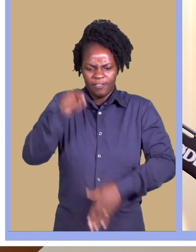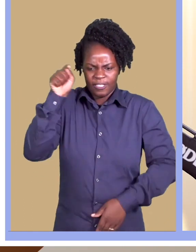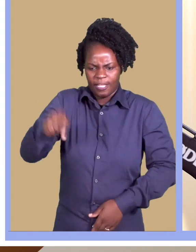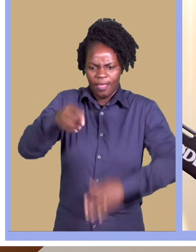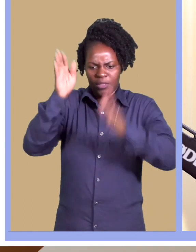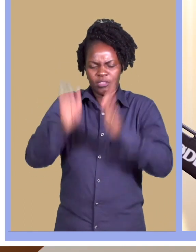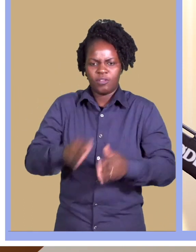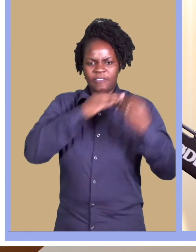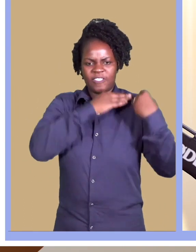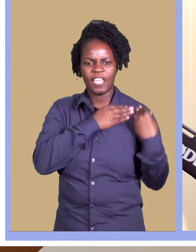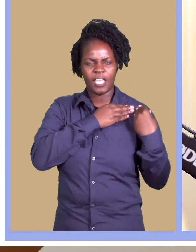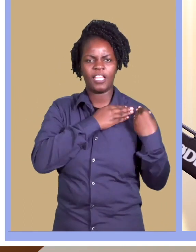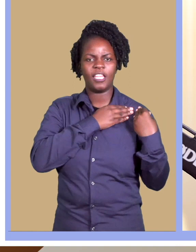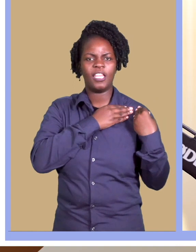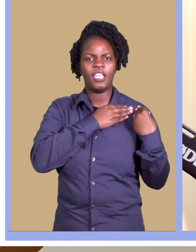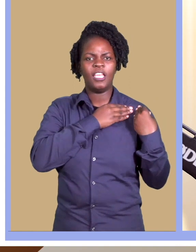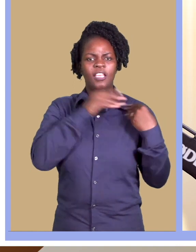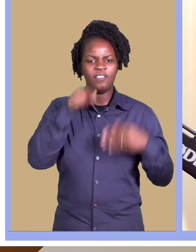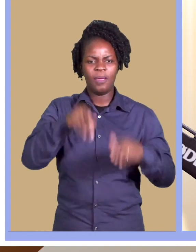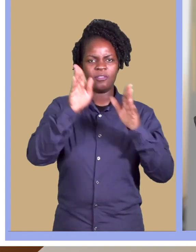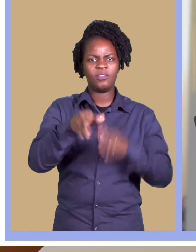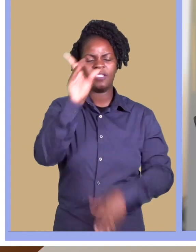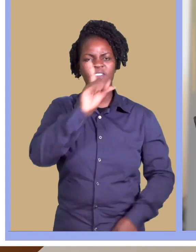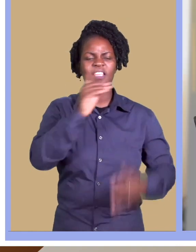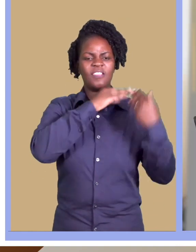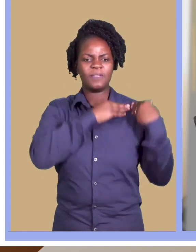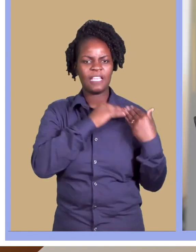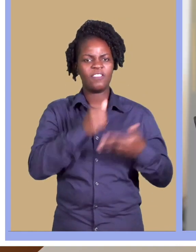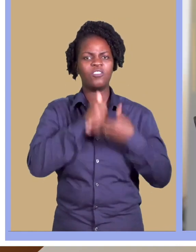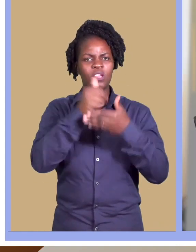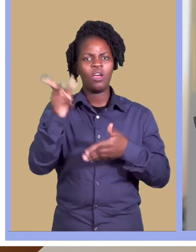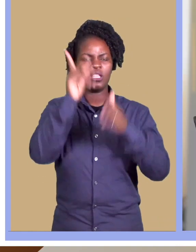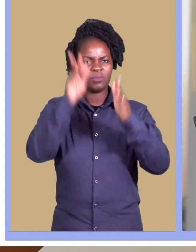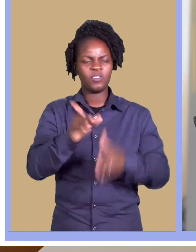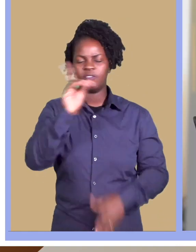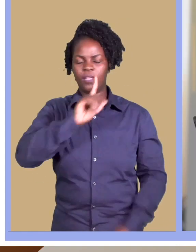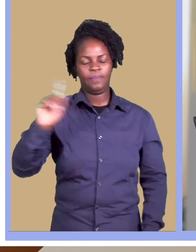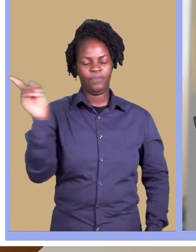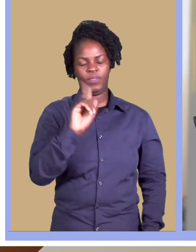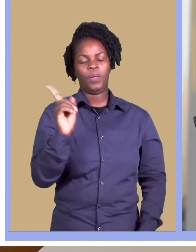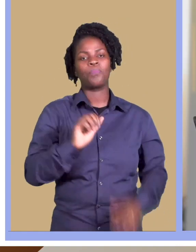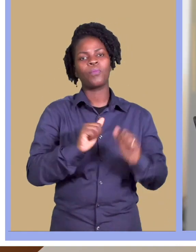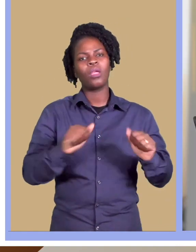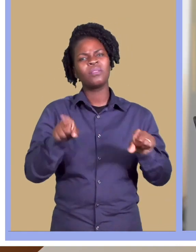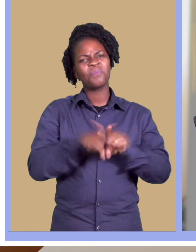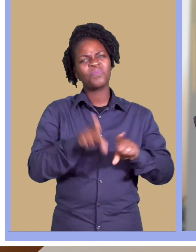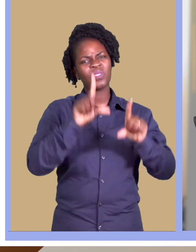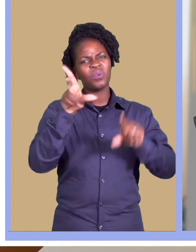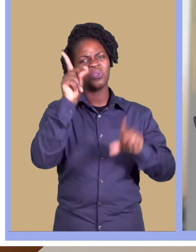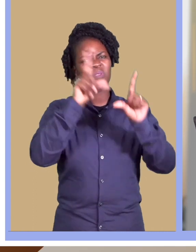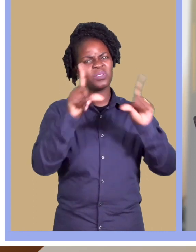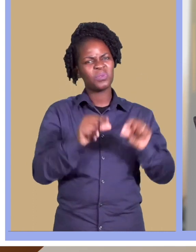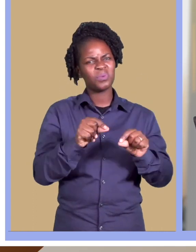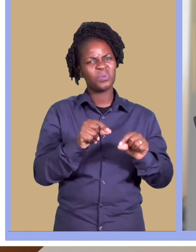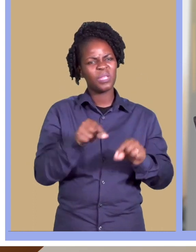deficiência. Okay. Agora, indo para a questão de como é que esses membros, né, do comitê, que por vezes